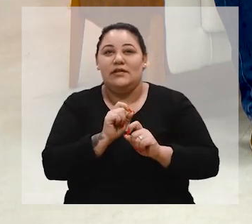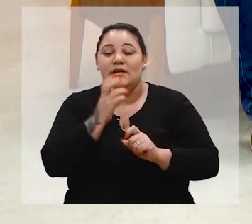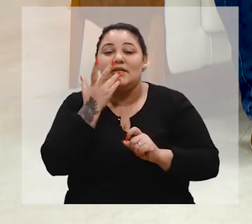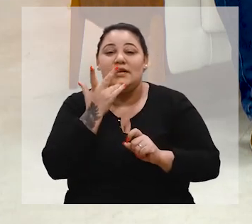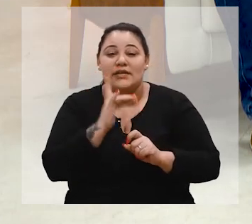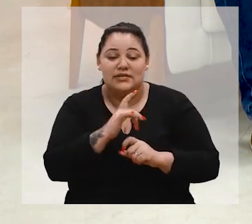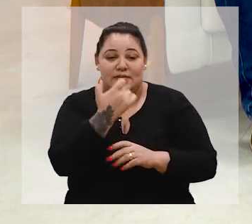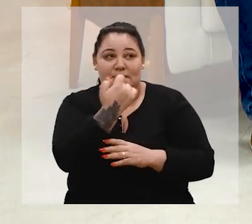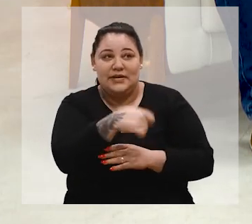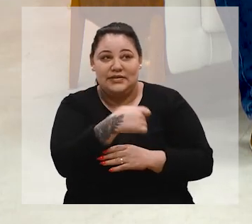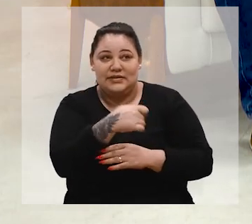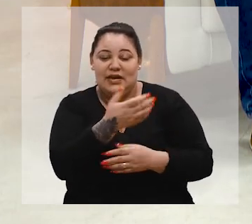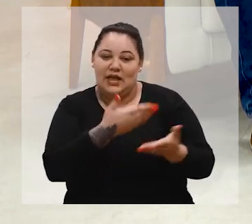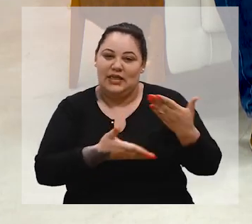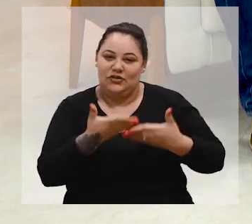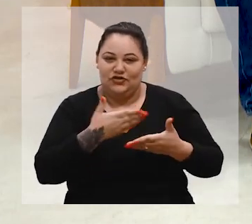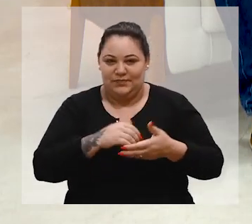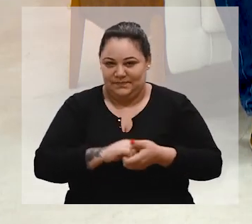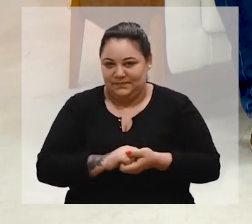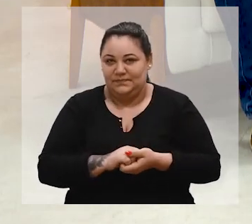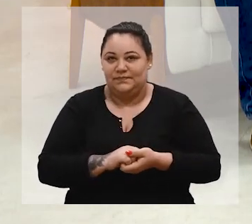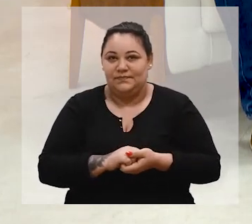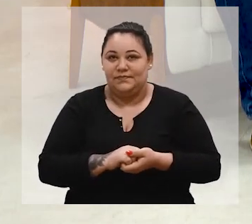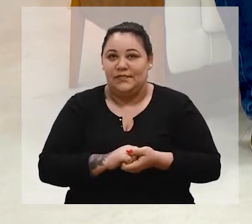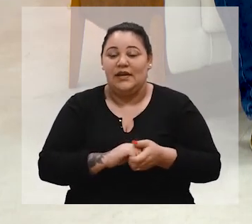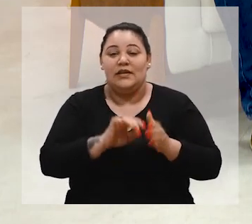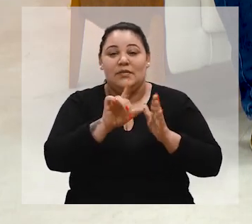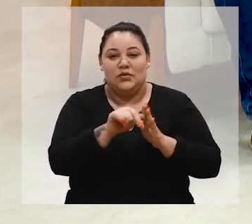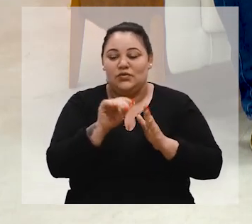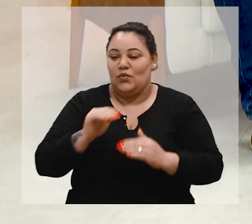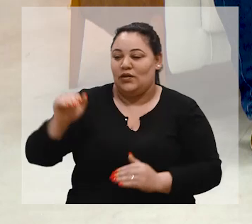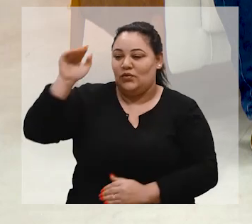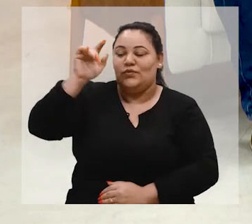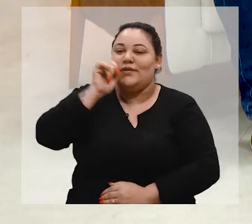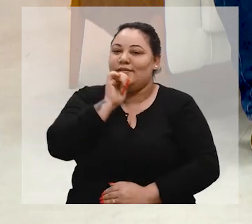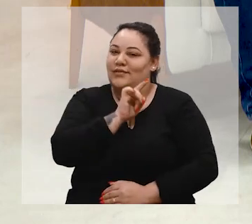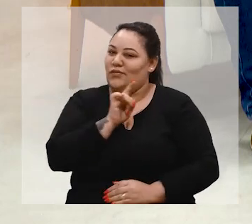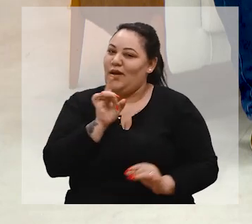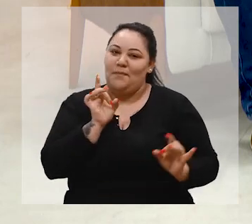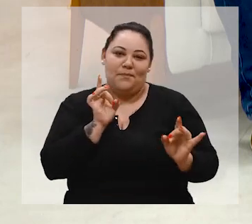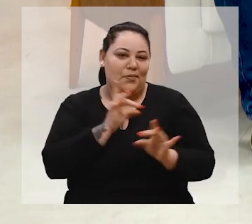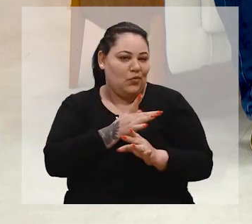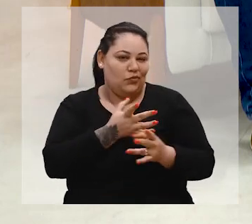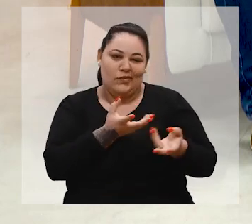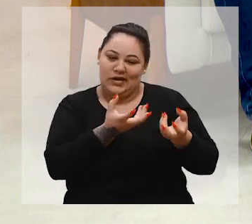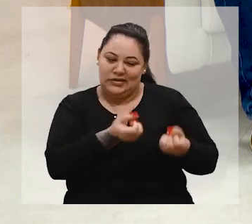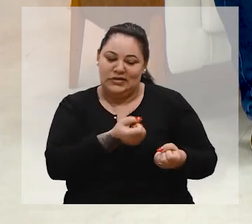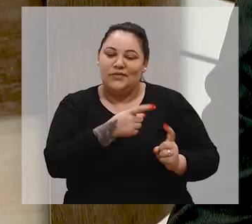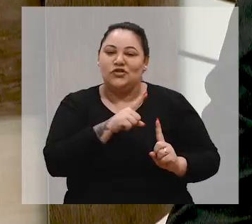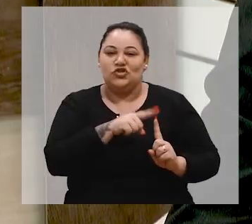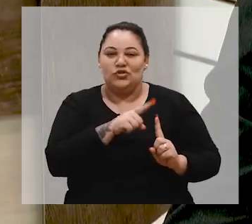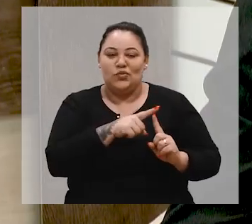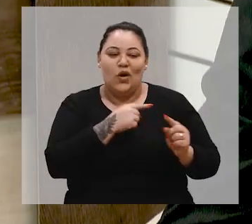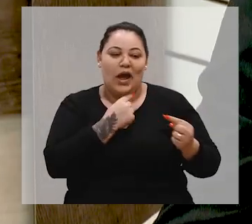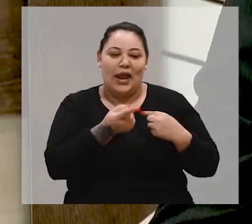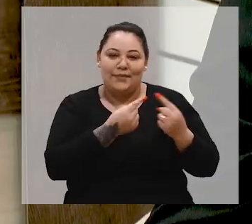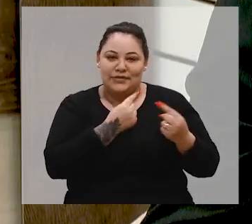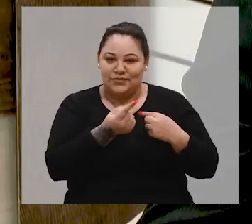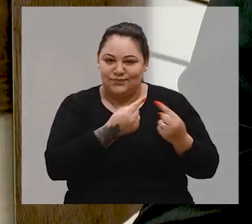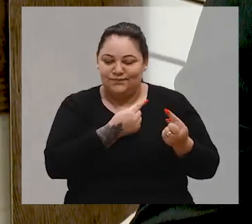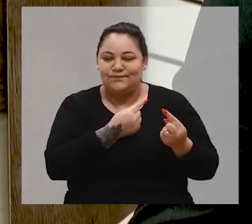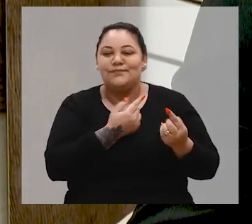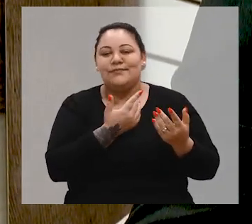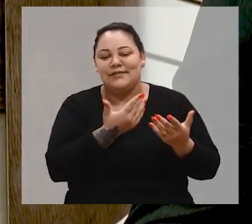criança deveria, pelo menos, recorrer. E na medida em que esse adulto não estiver preparado para receber esse tipo